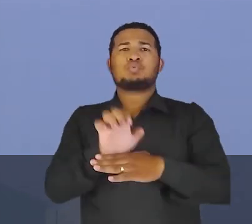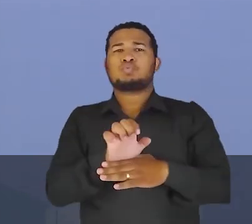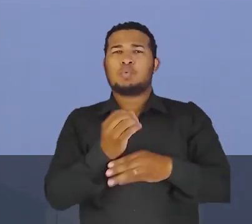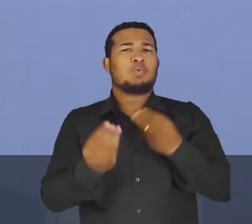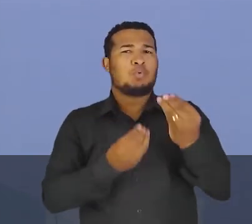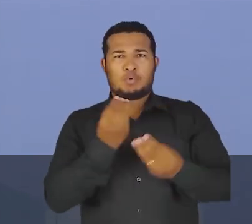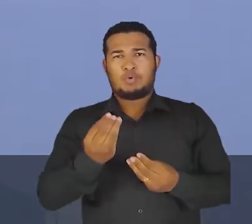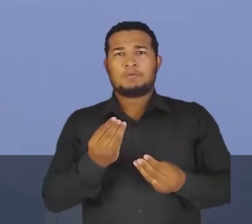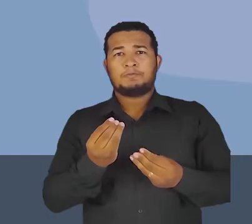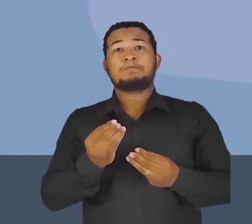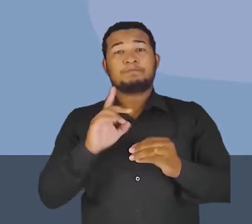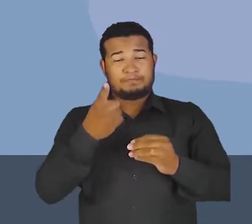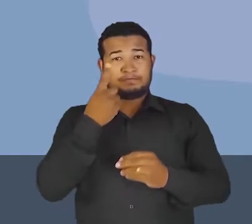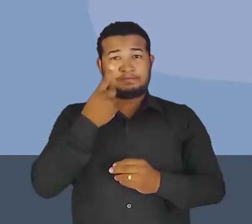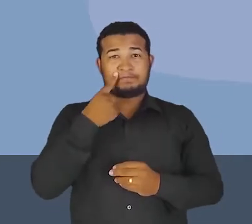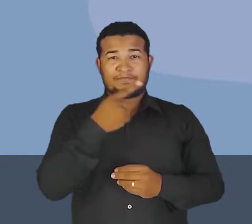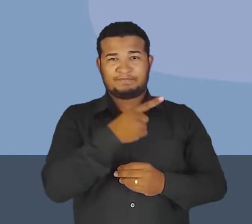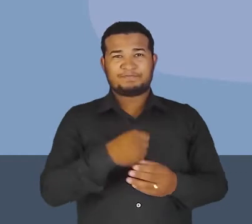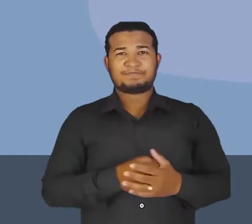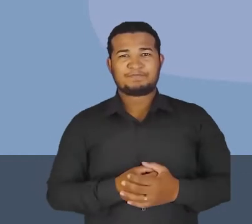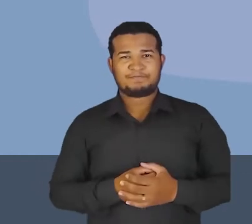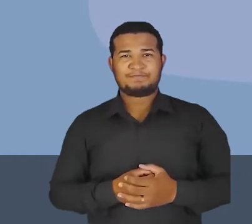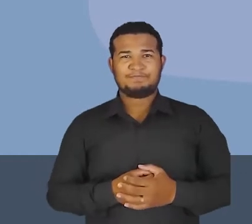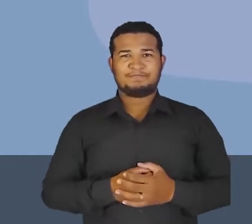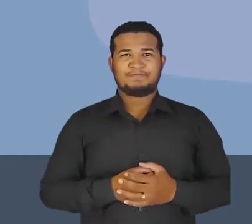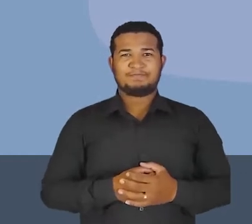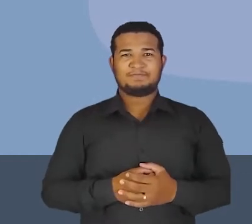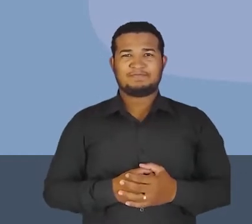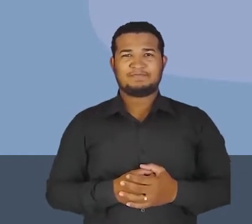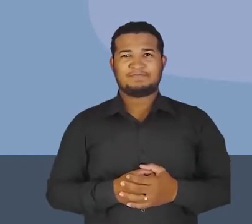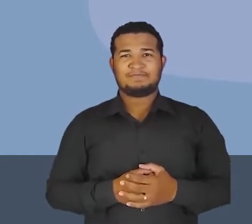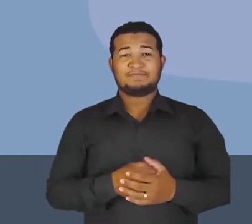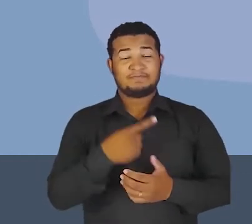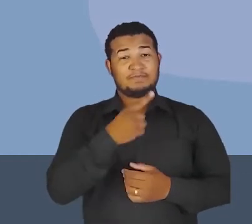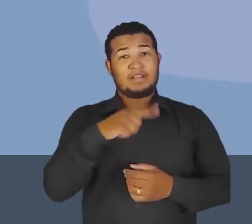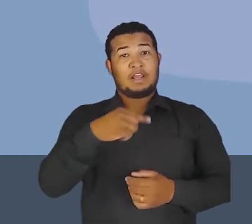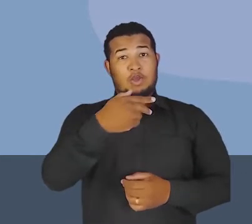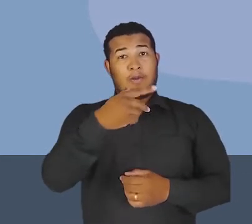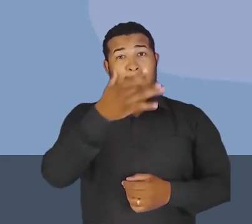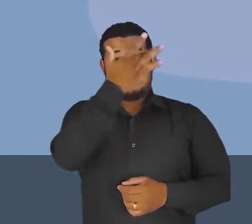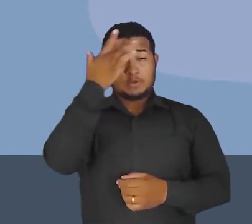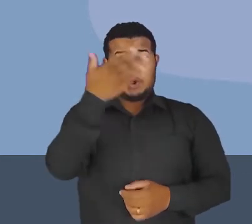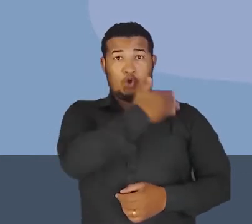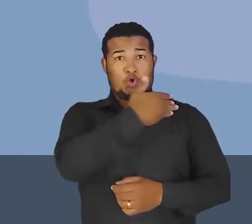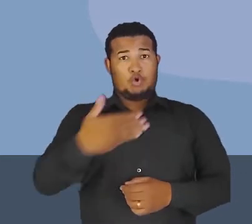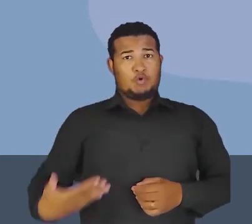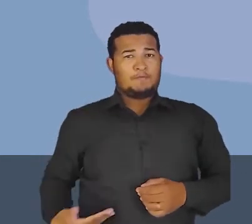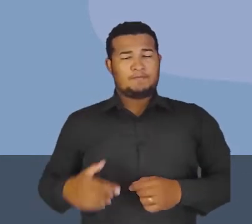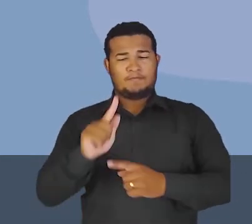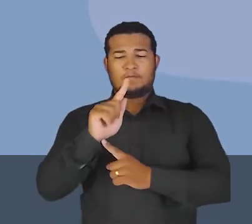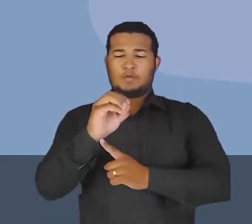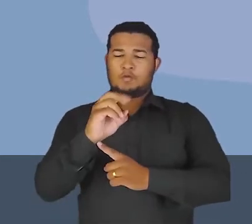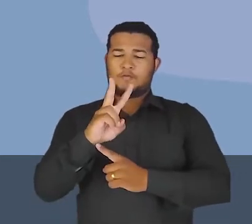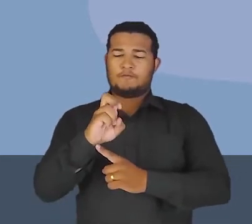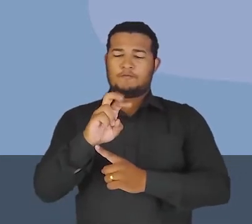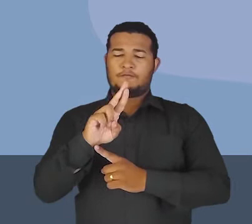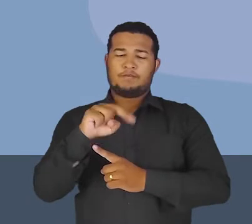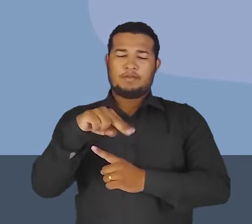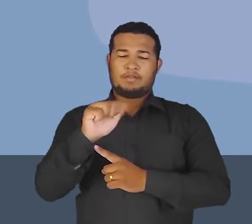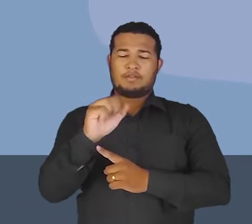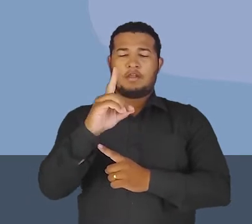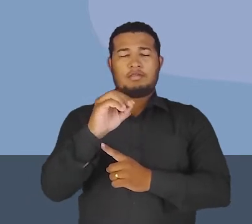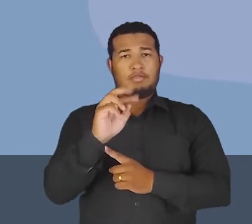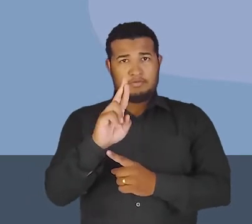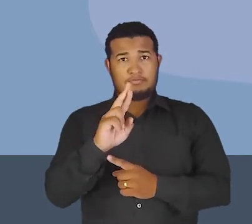esfera estadual, olha lá comigo lá no slide. Você tem lá o governadores, você vai ter lá um governador lá que vai ser